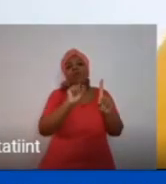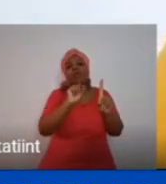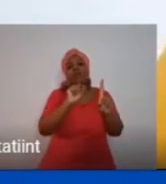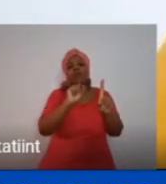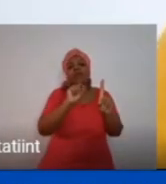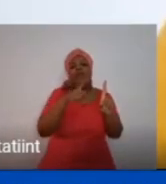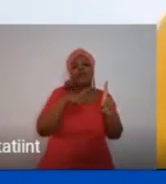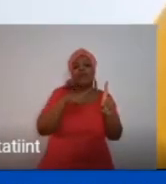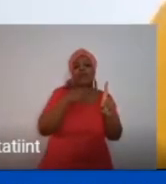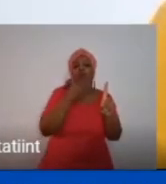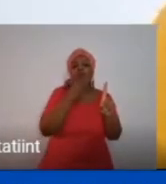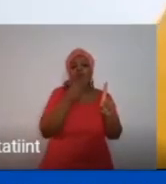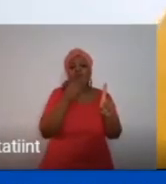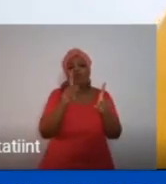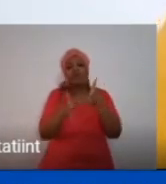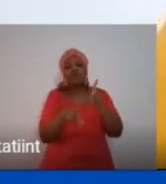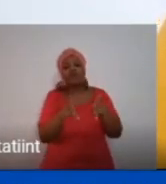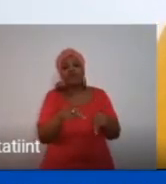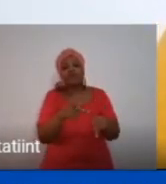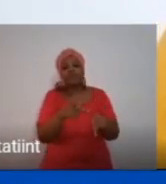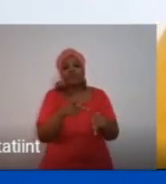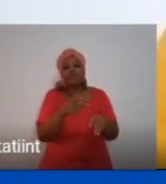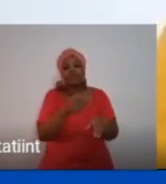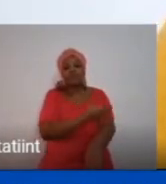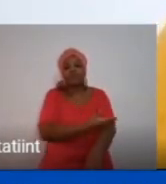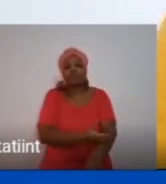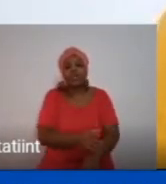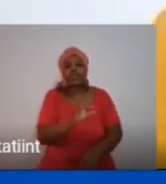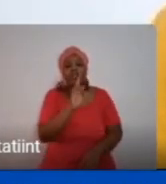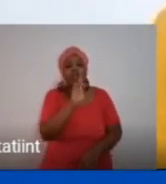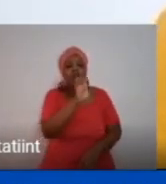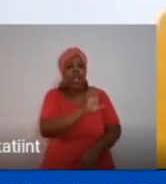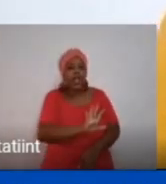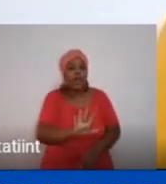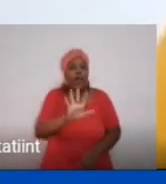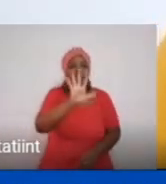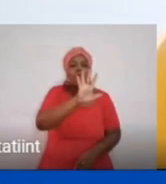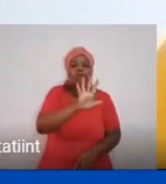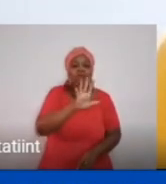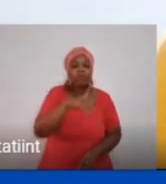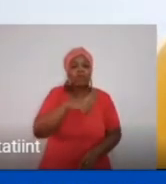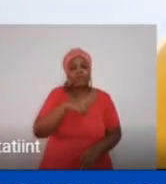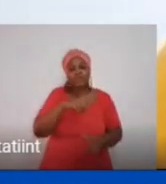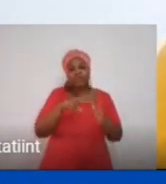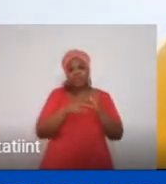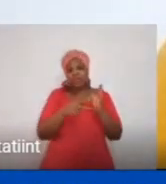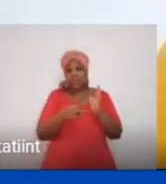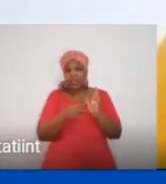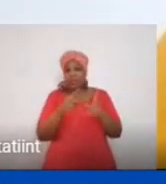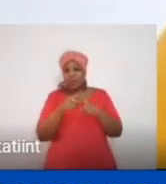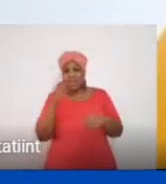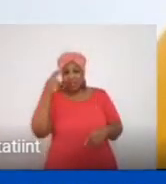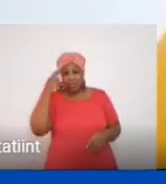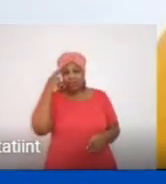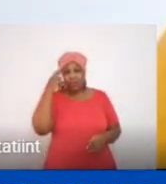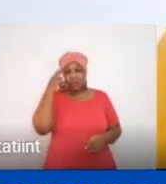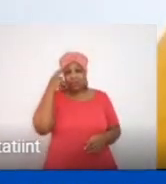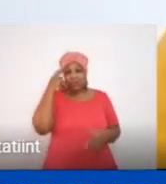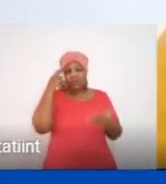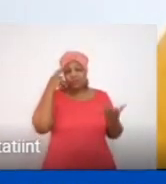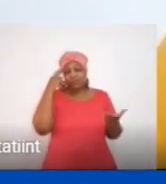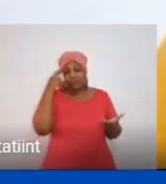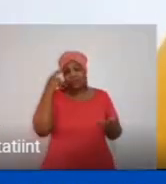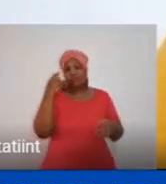nomes ou apenas as datas por sua simbologia, mas fazer a reflexão do